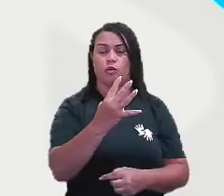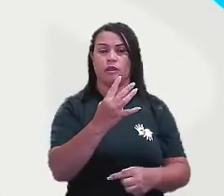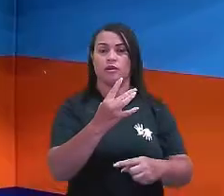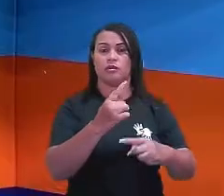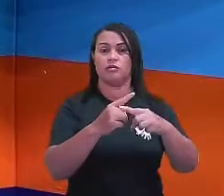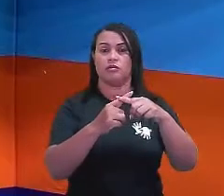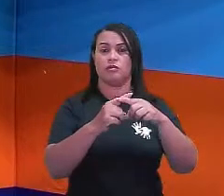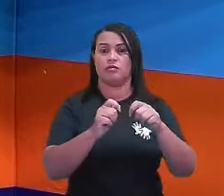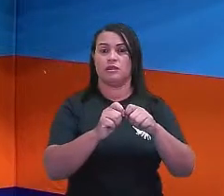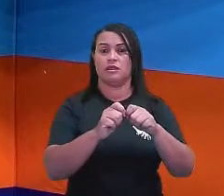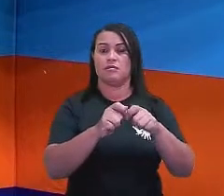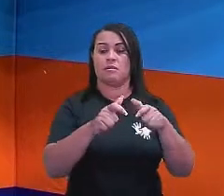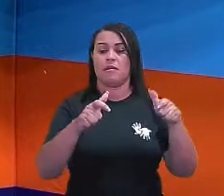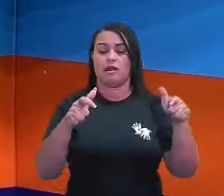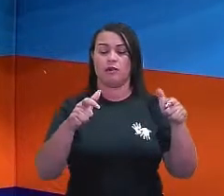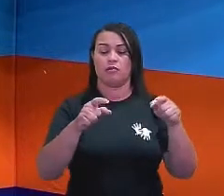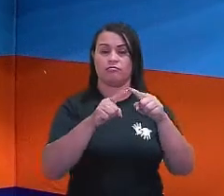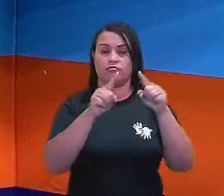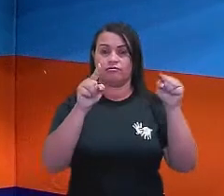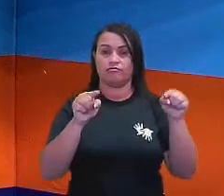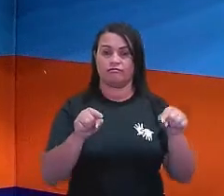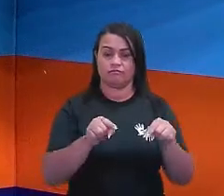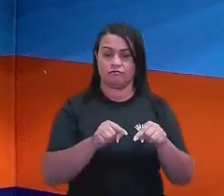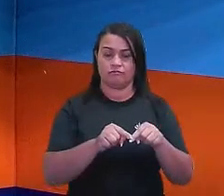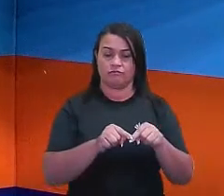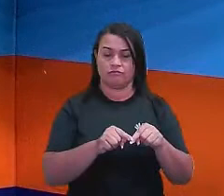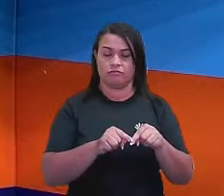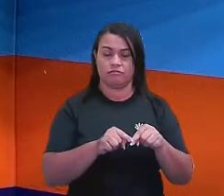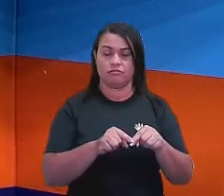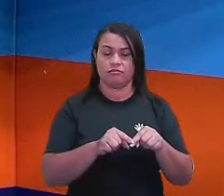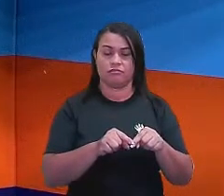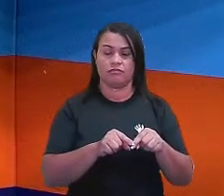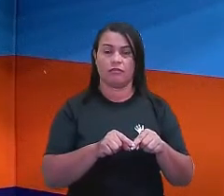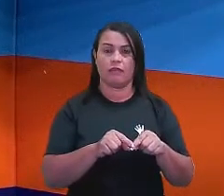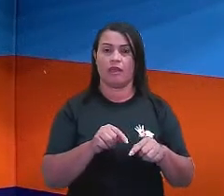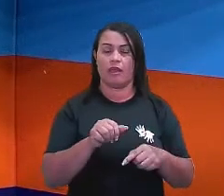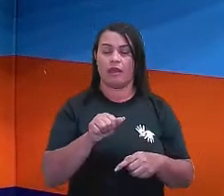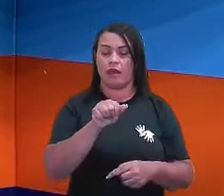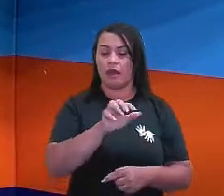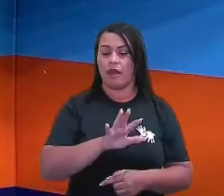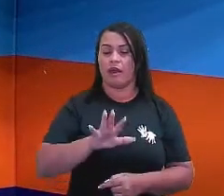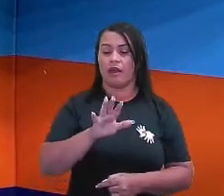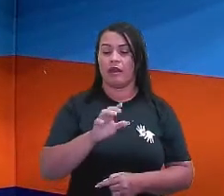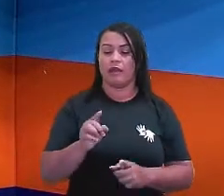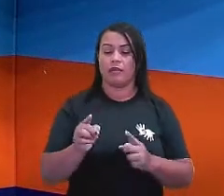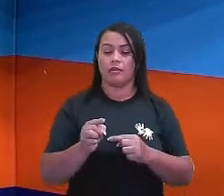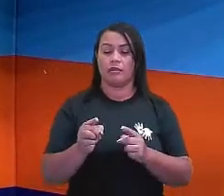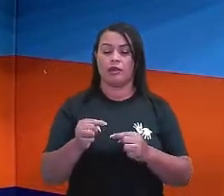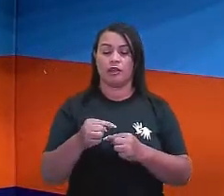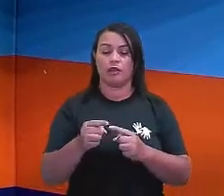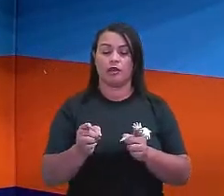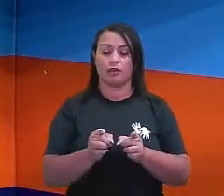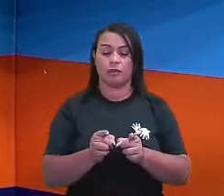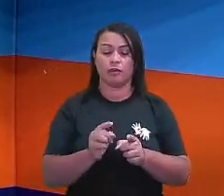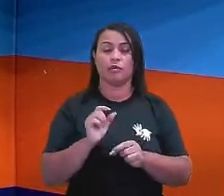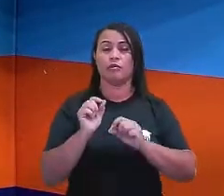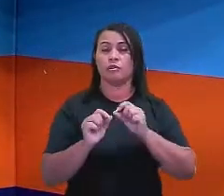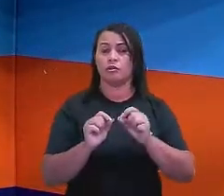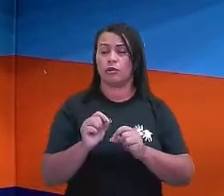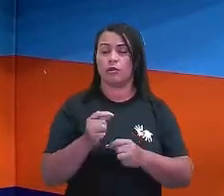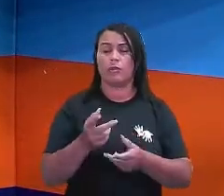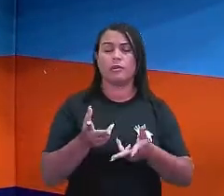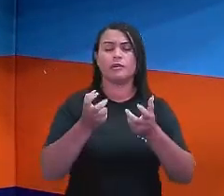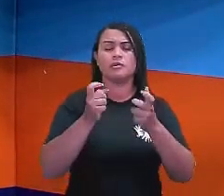maior, né? Ficou 4 vezes a área menor, do quadrado menor, tá? Então, o que é que a